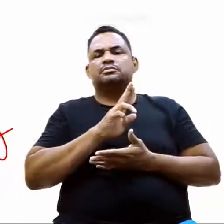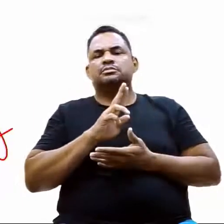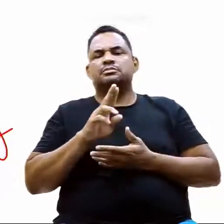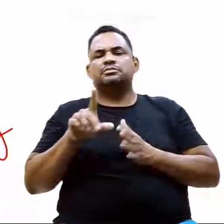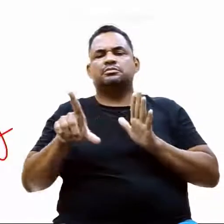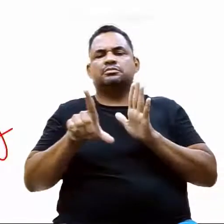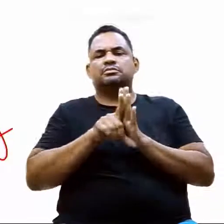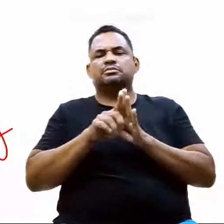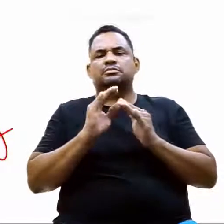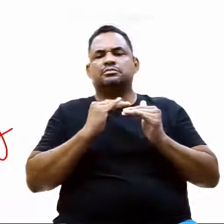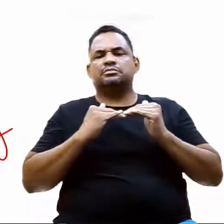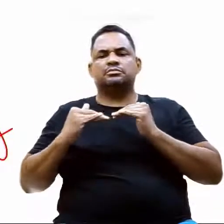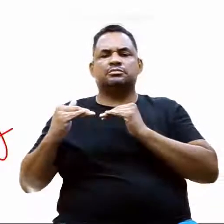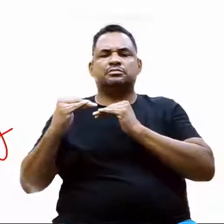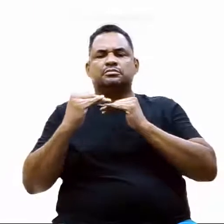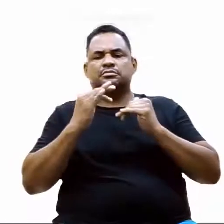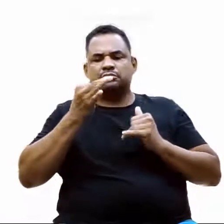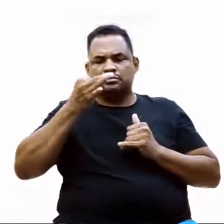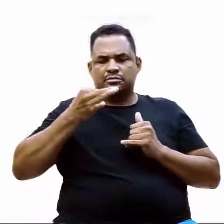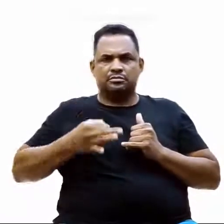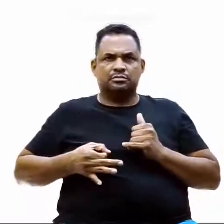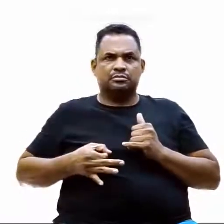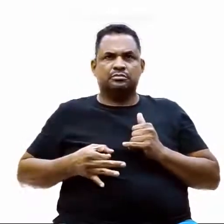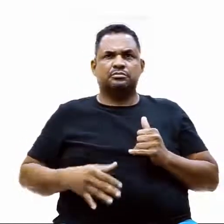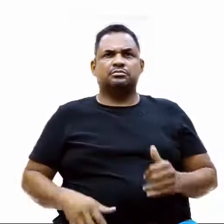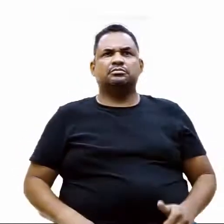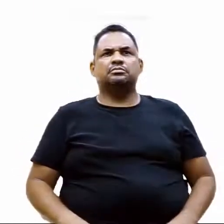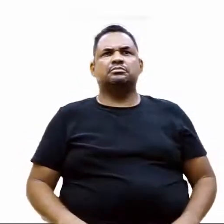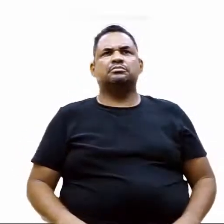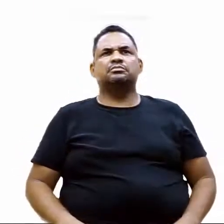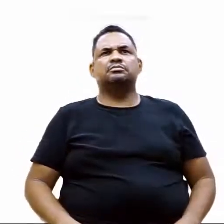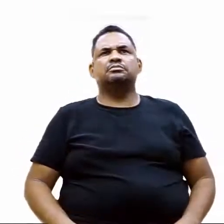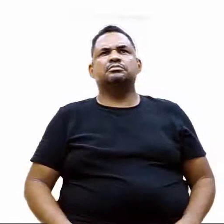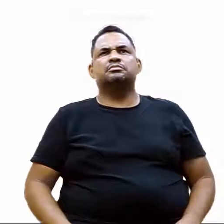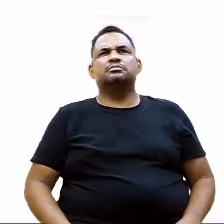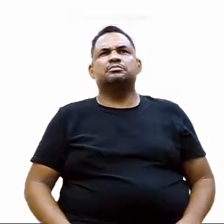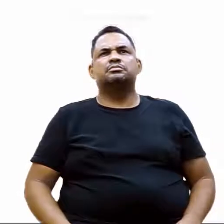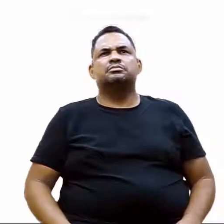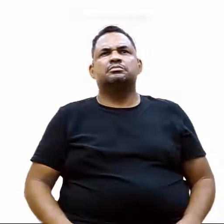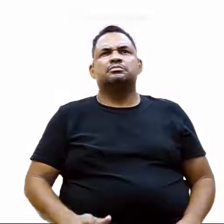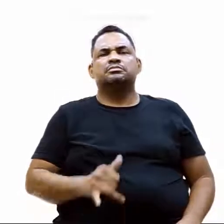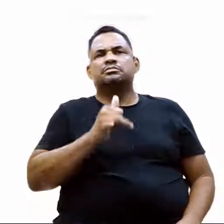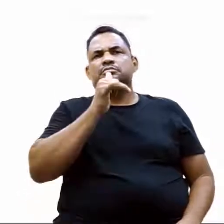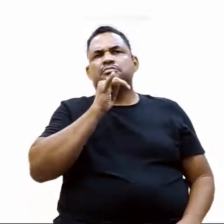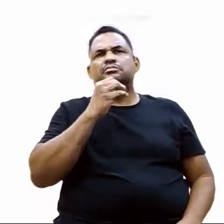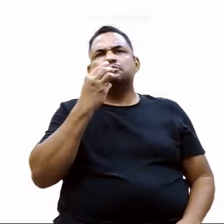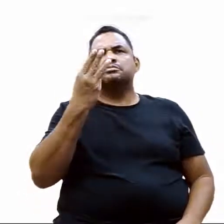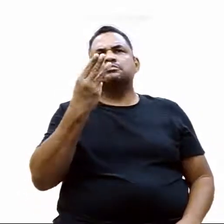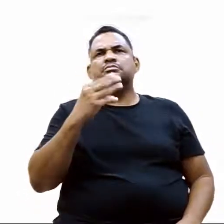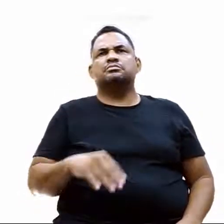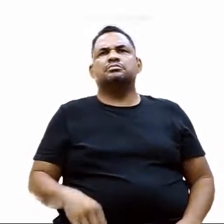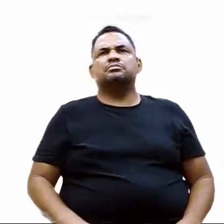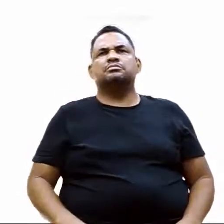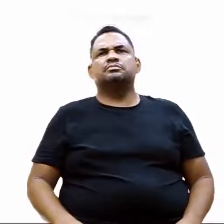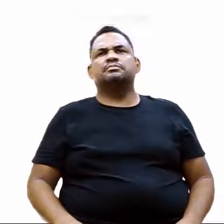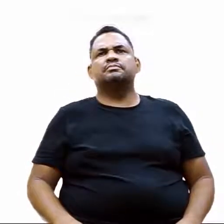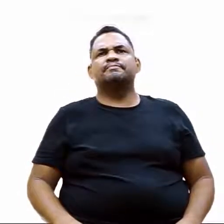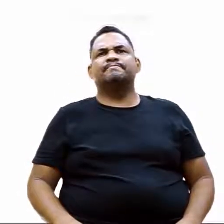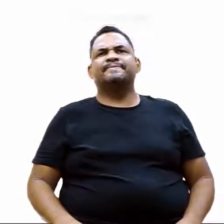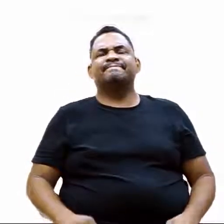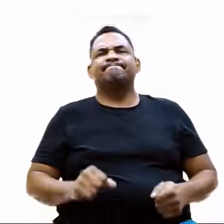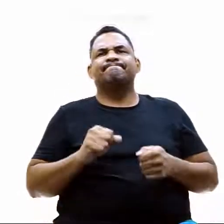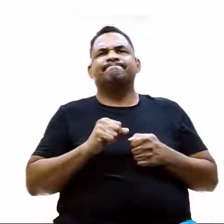das Proporções Definida, tá bom? Exemplo 3 diz o seguinte: foram realizados